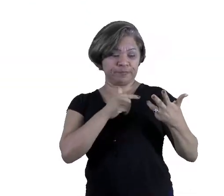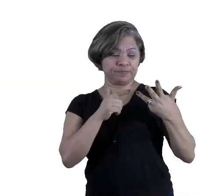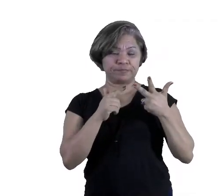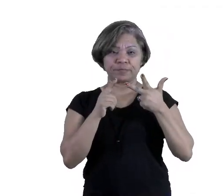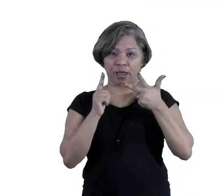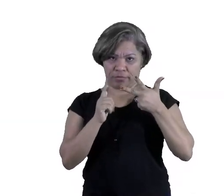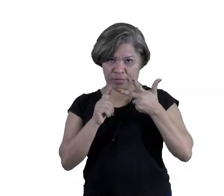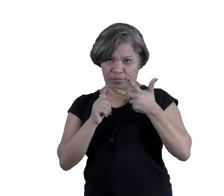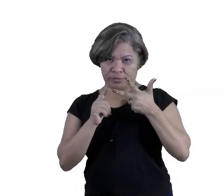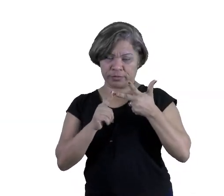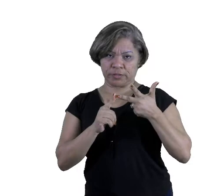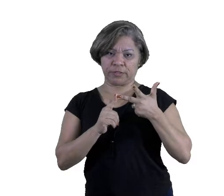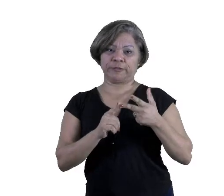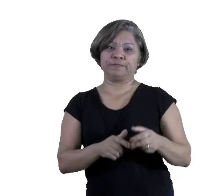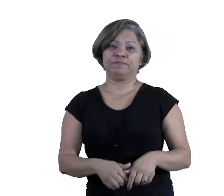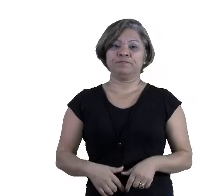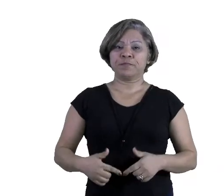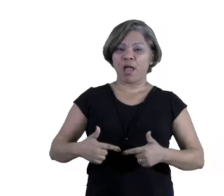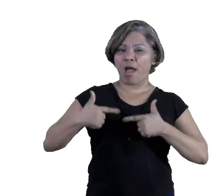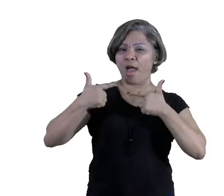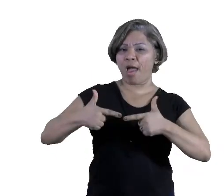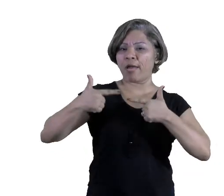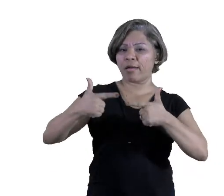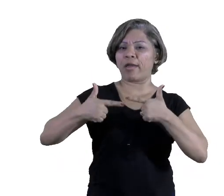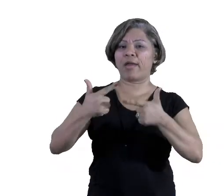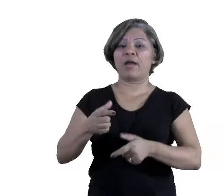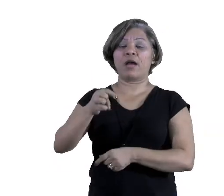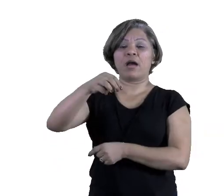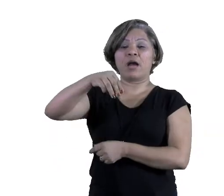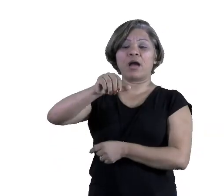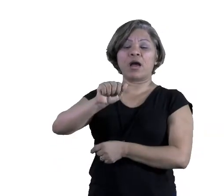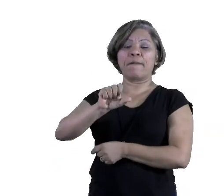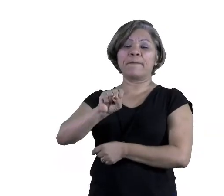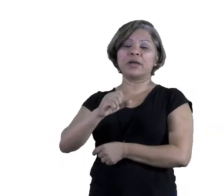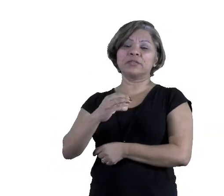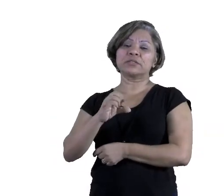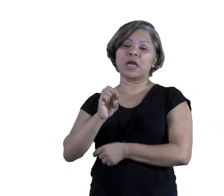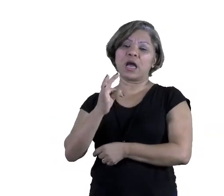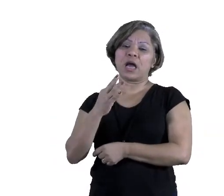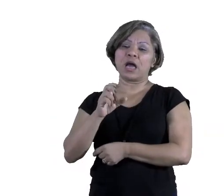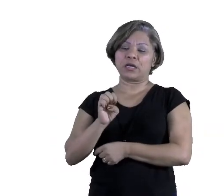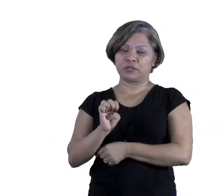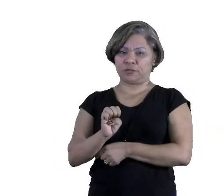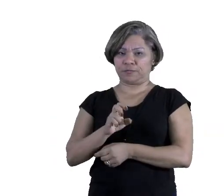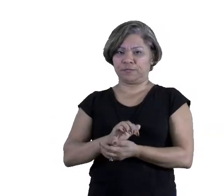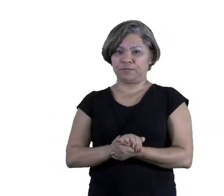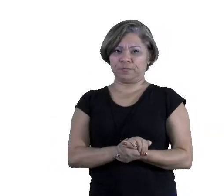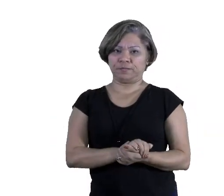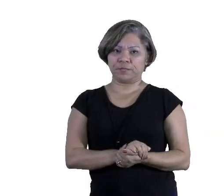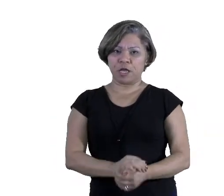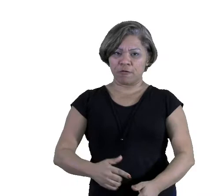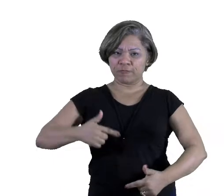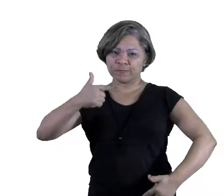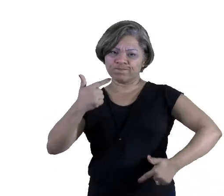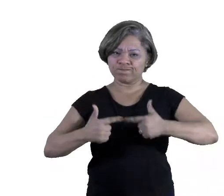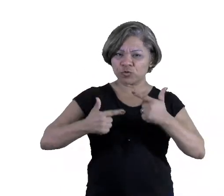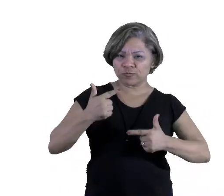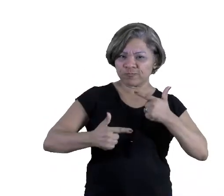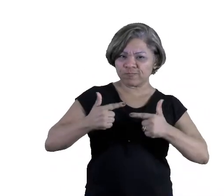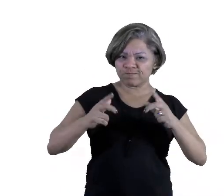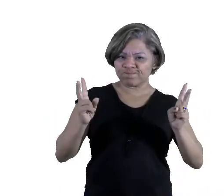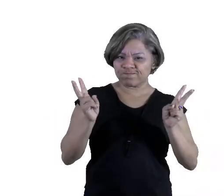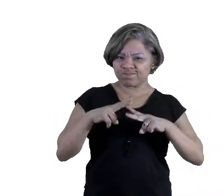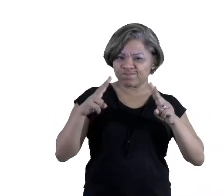chamada Guerra dos Mascates. Professor, o que seria essa Guerra dos Mascates? A Guerra dos Mascates foi um conflito